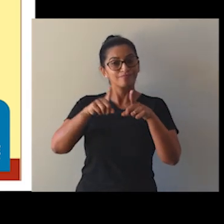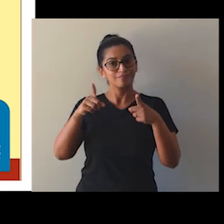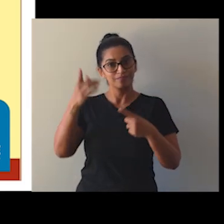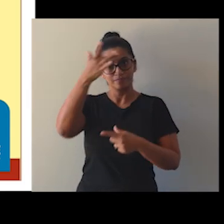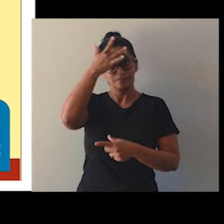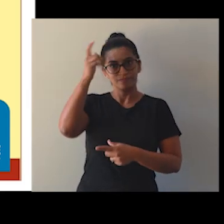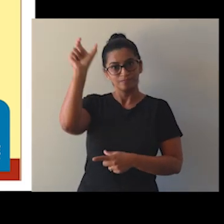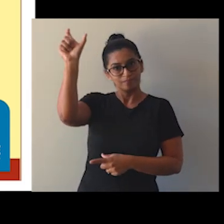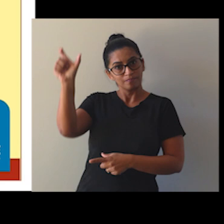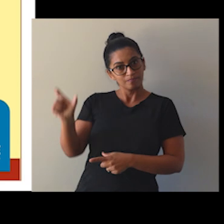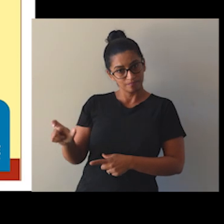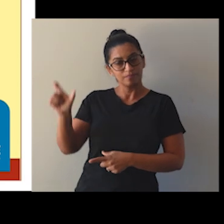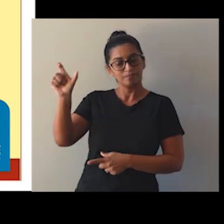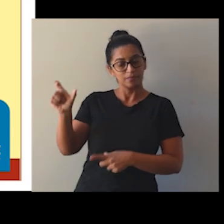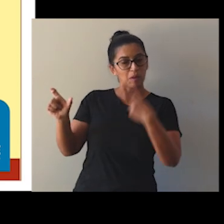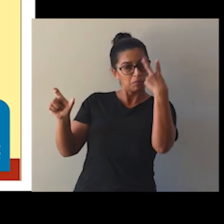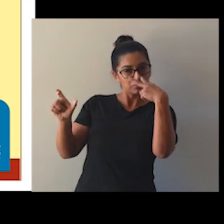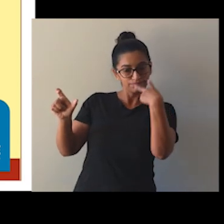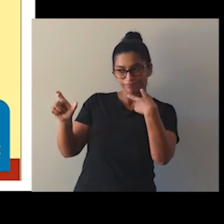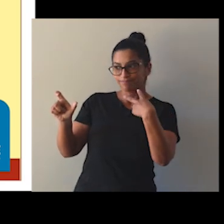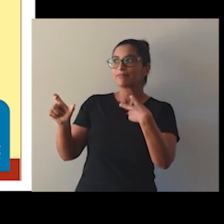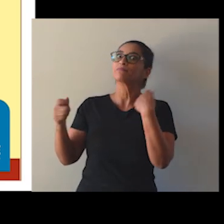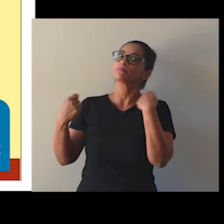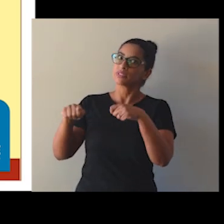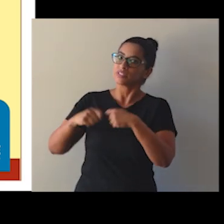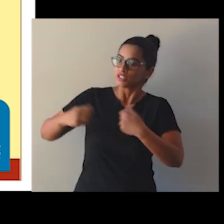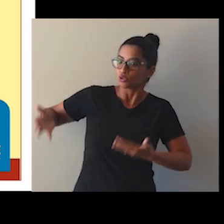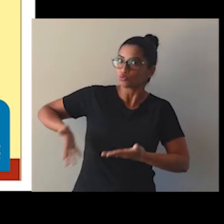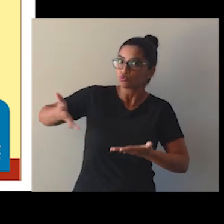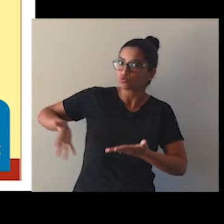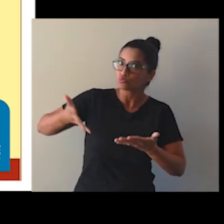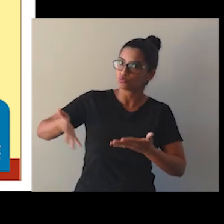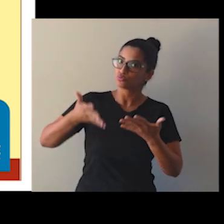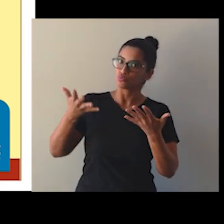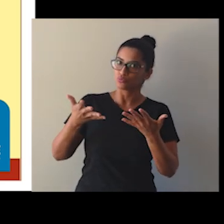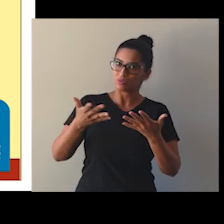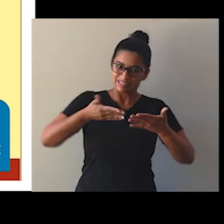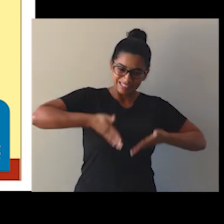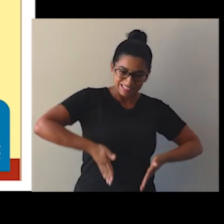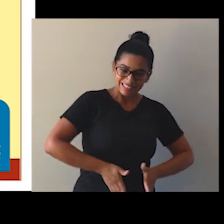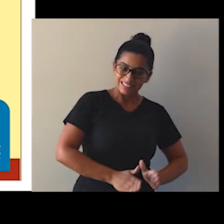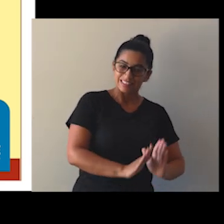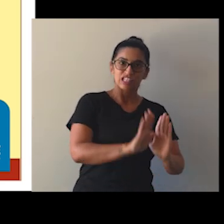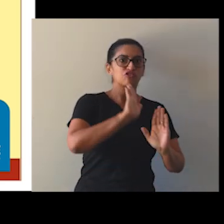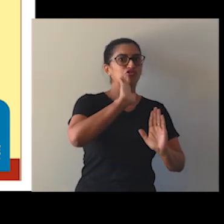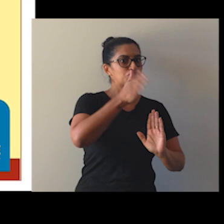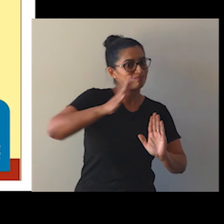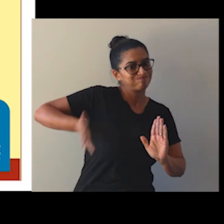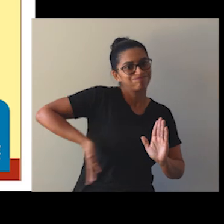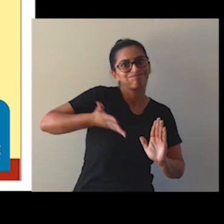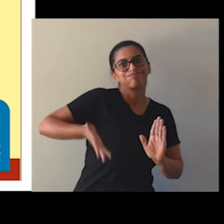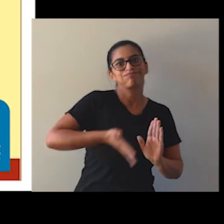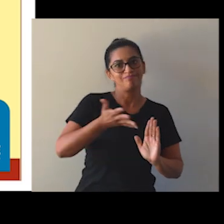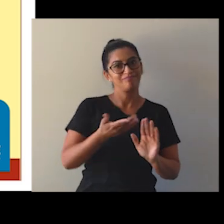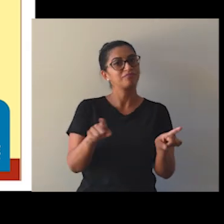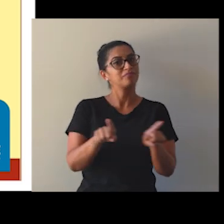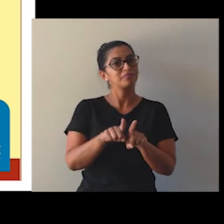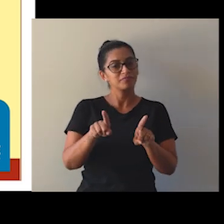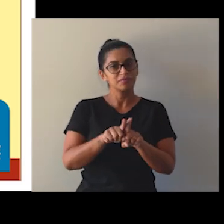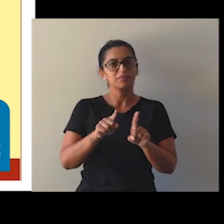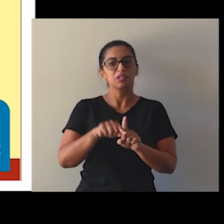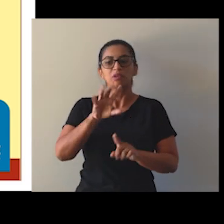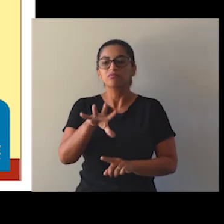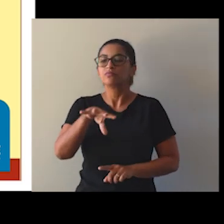para melhor aprender, ele necessita ser muito bem estimulado desde o seu nascimento, principalmente a sua audição, o tato,